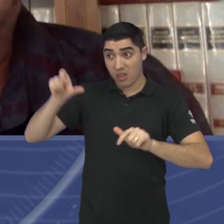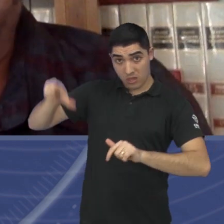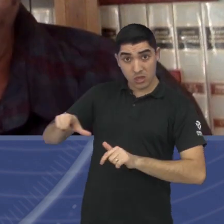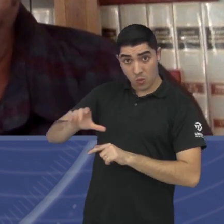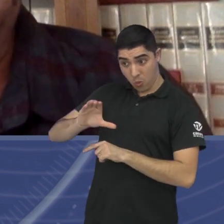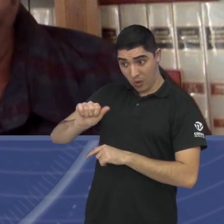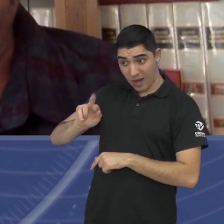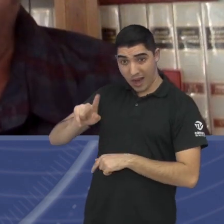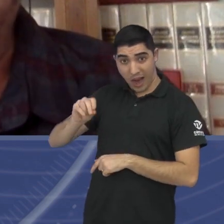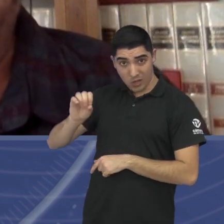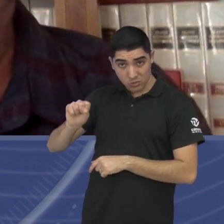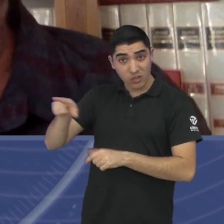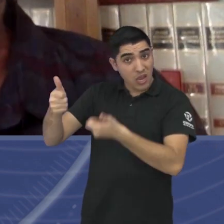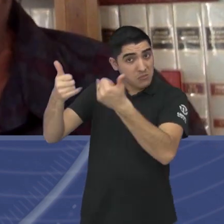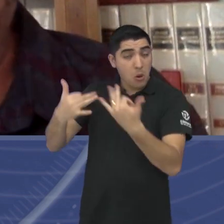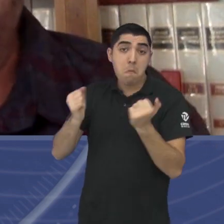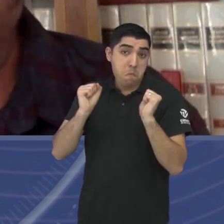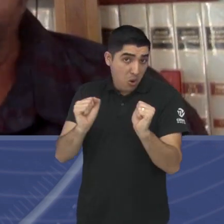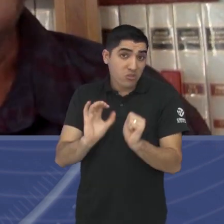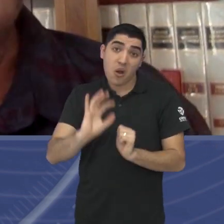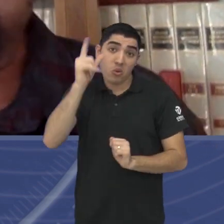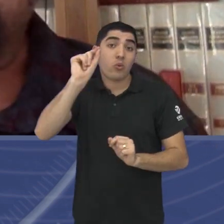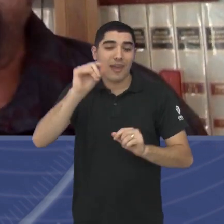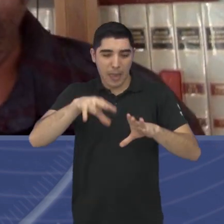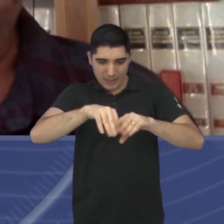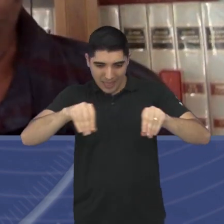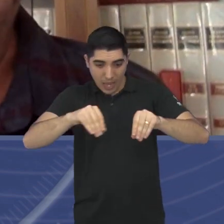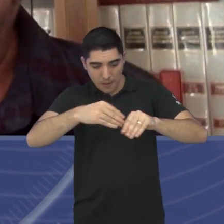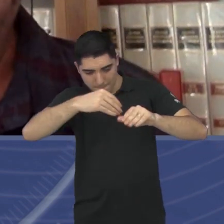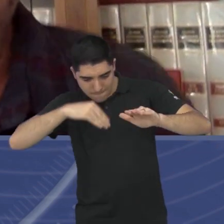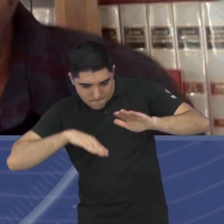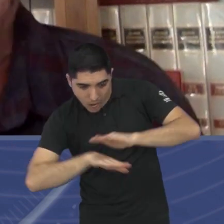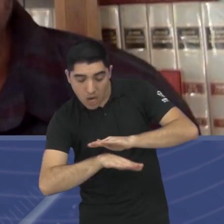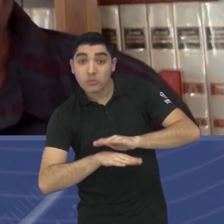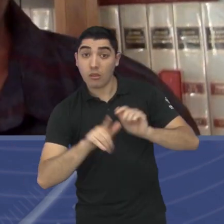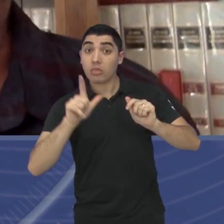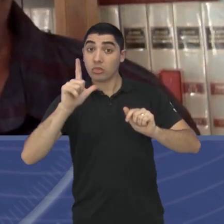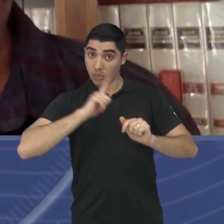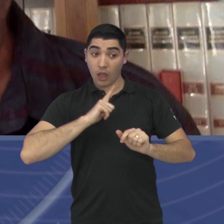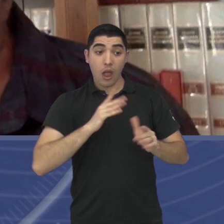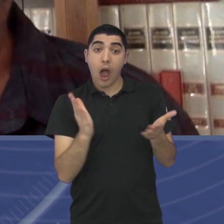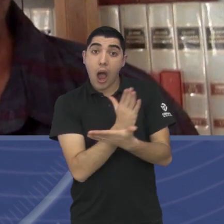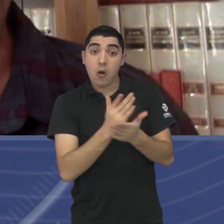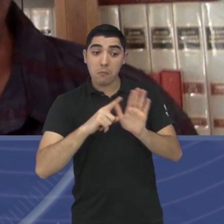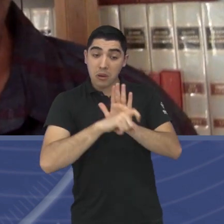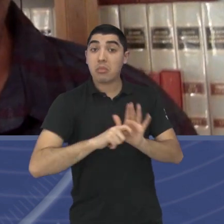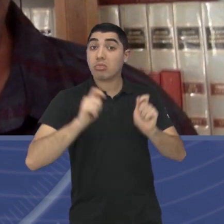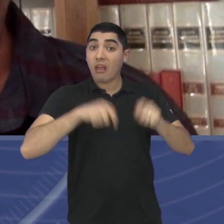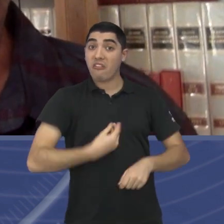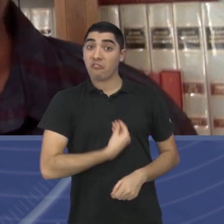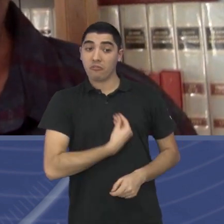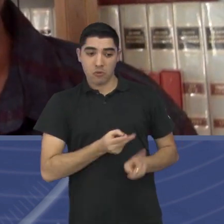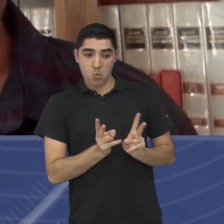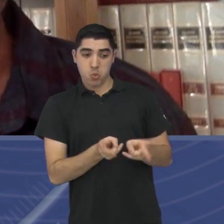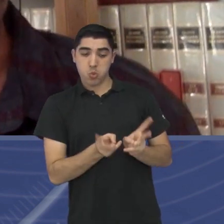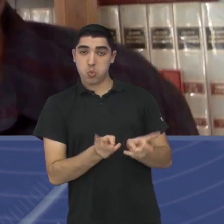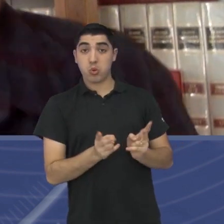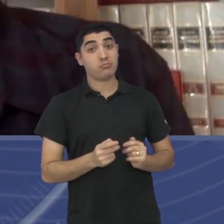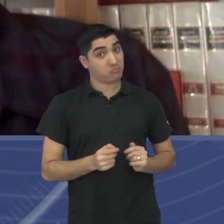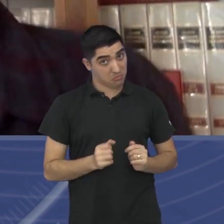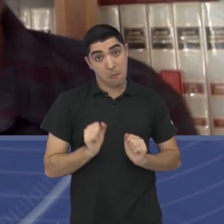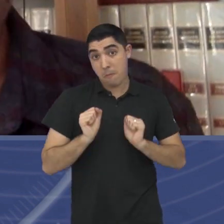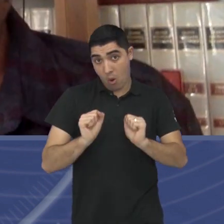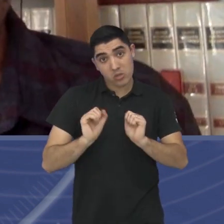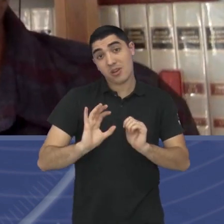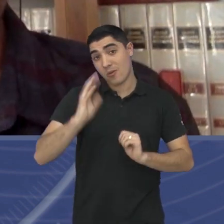que tenha vida que organismos sobrevivam embaixo da Terra, né, abaixo da